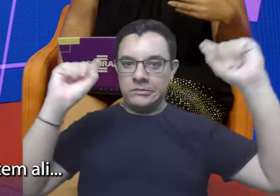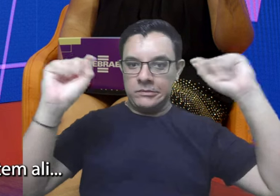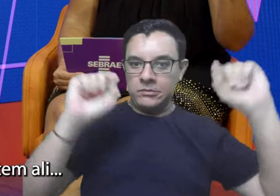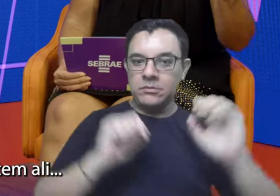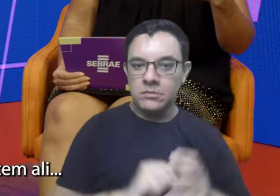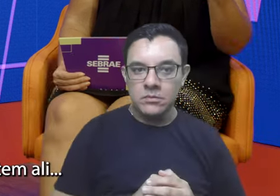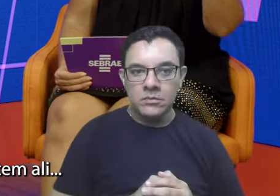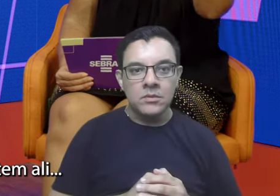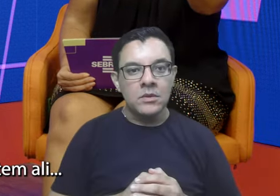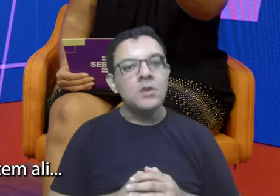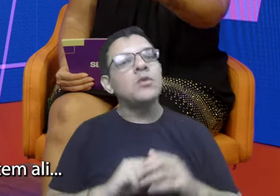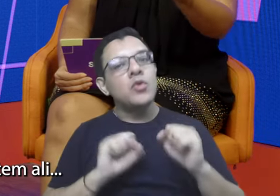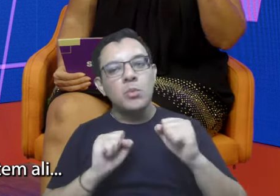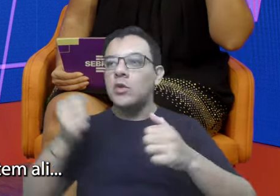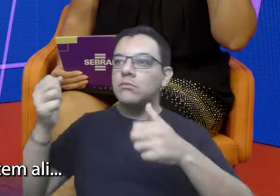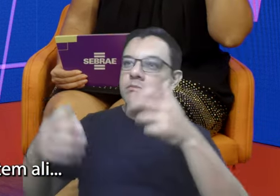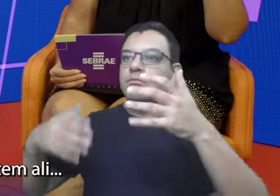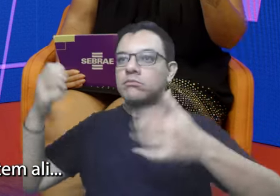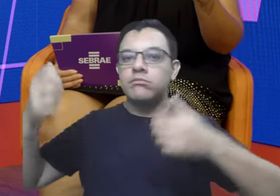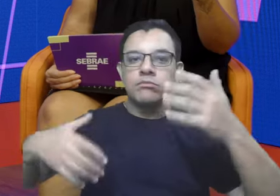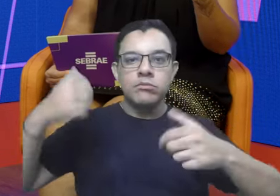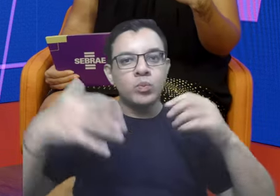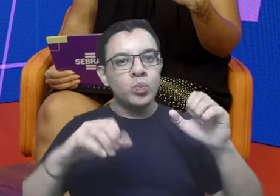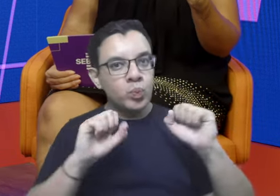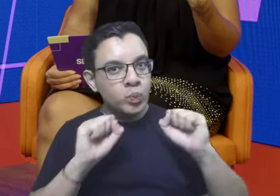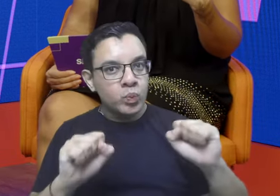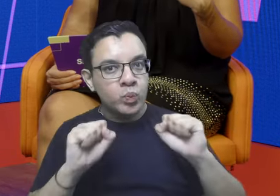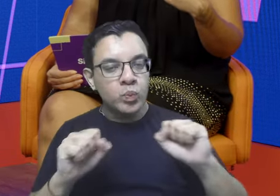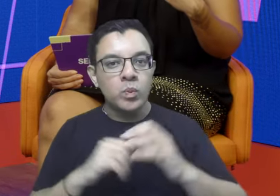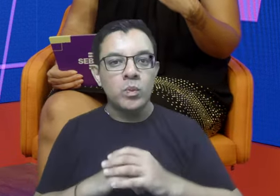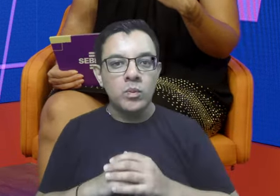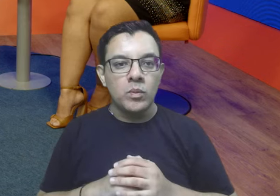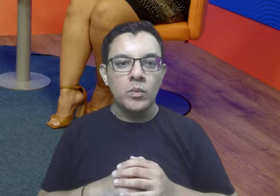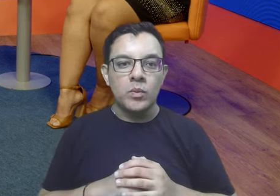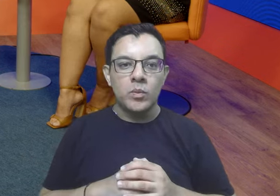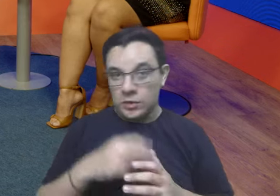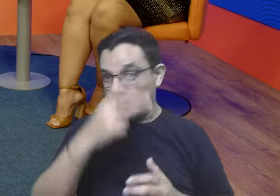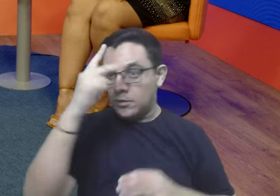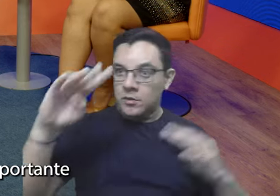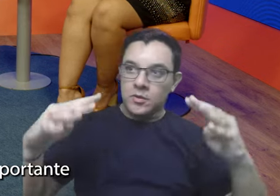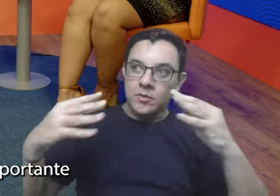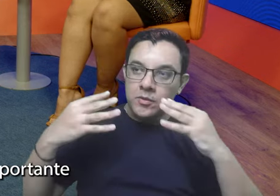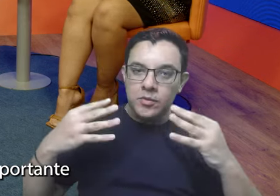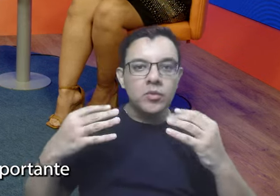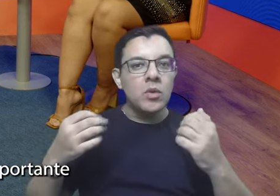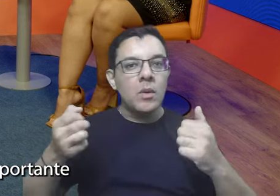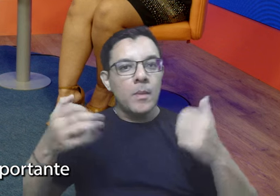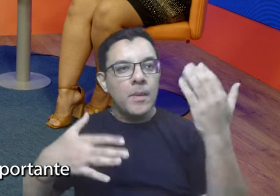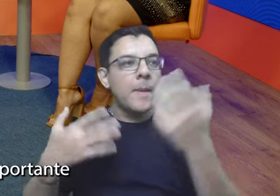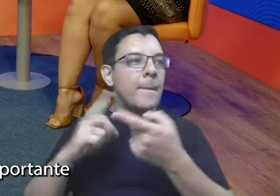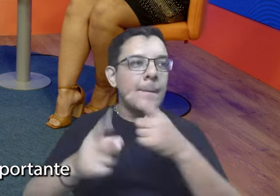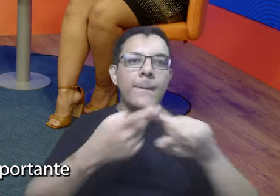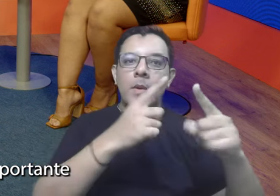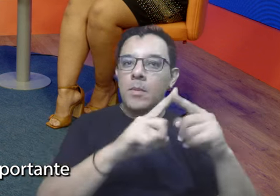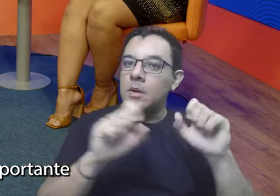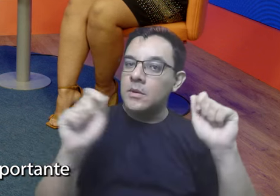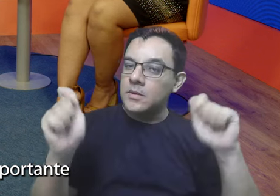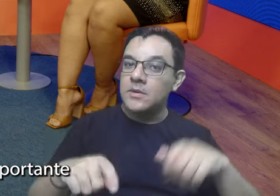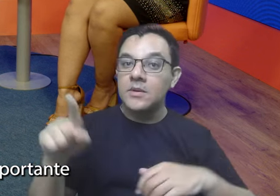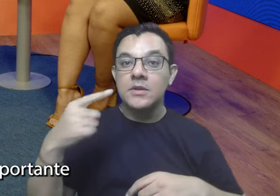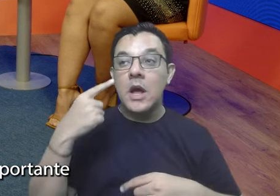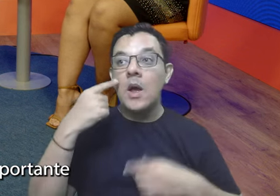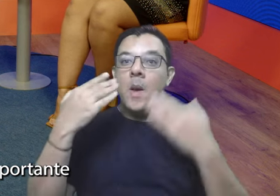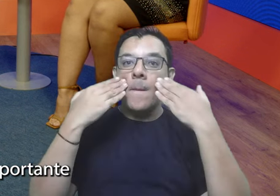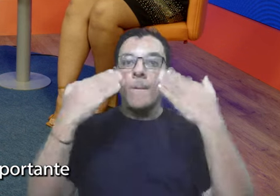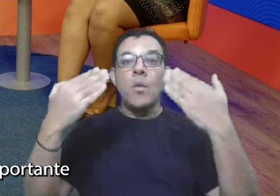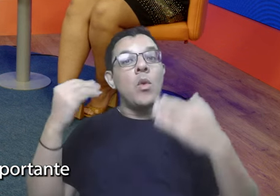de que tem possibilidade de falar tem tem ali uma tem um espaço né um espaço de discussão e aí a gente Mostra